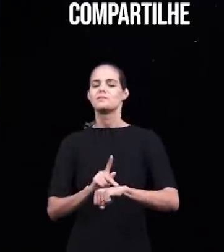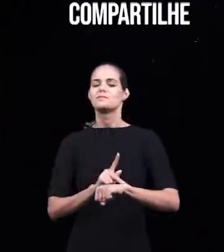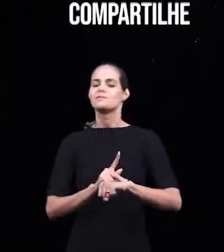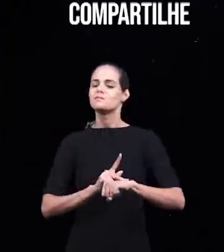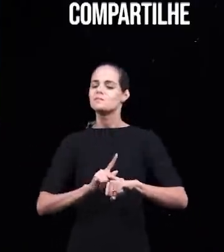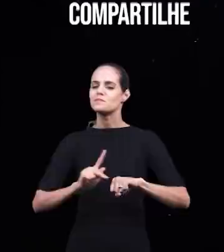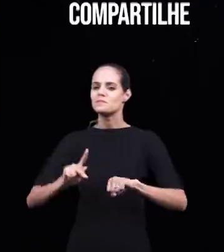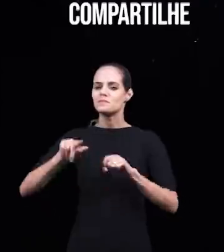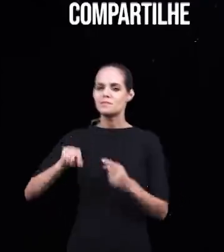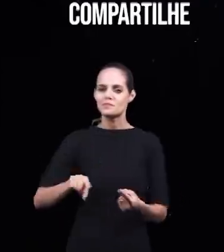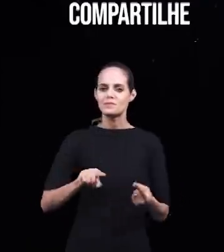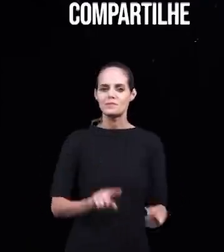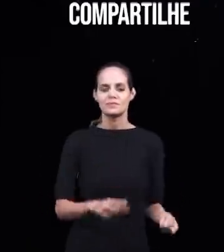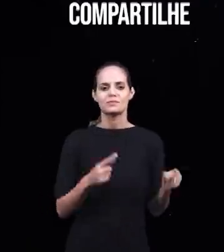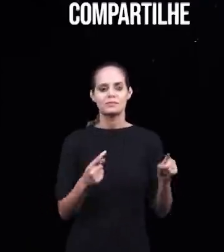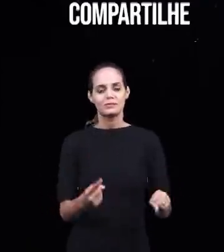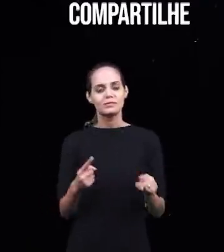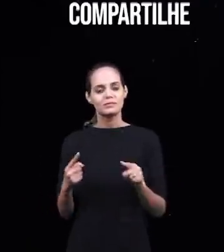carmesim.